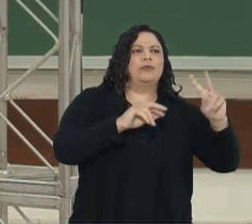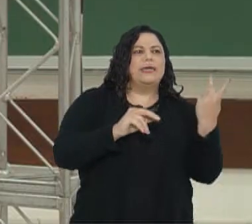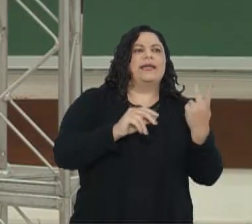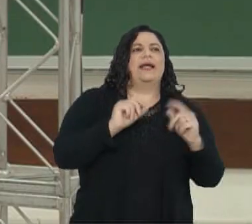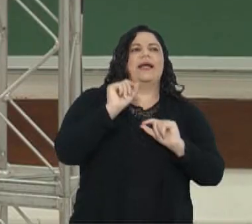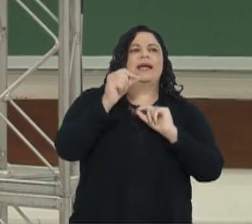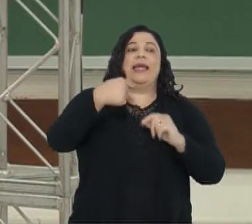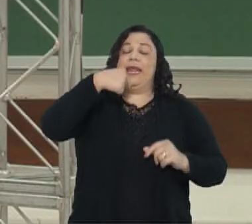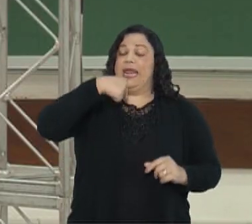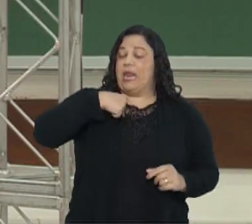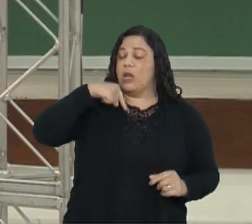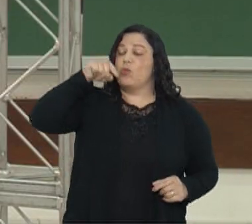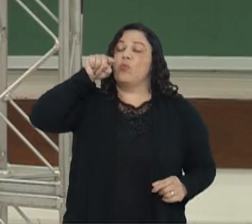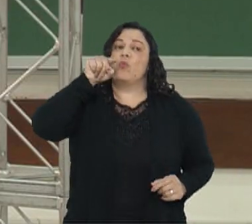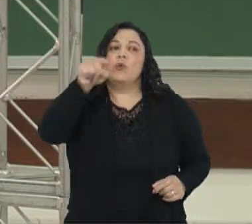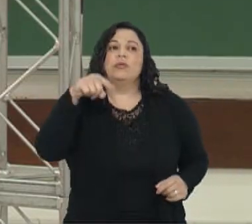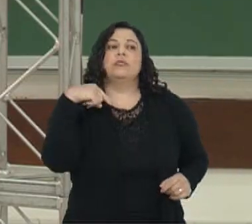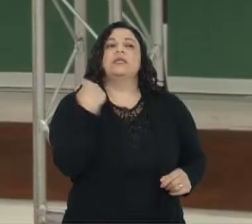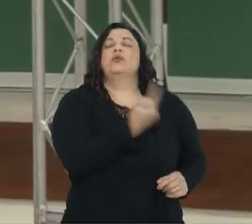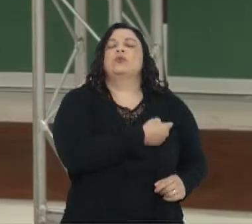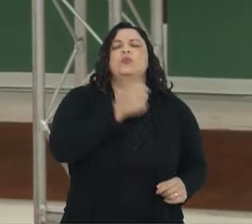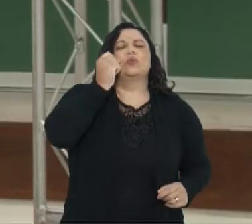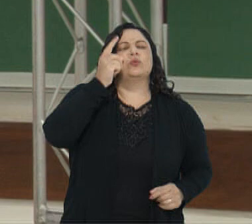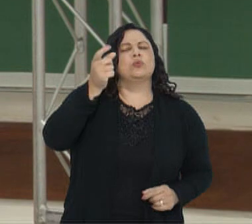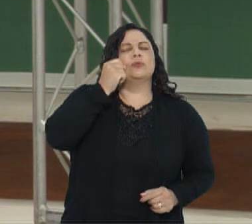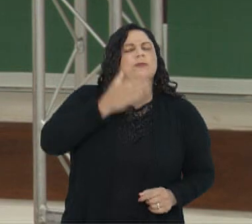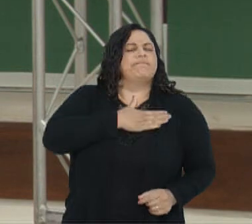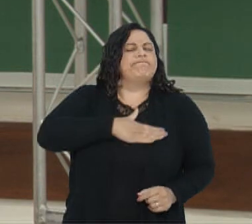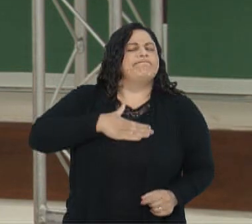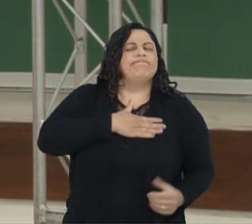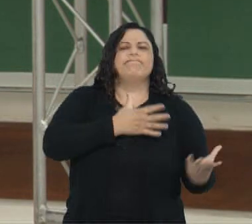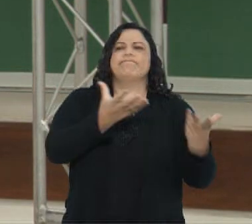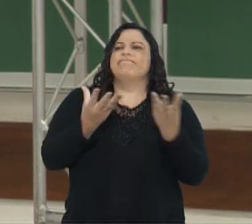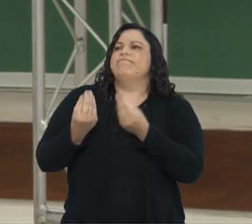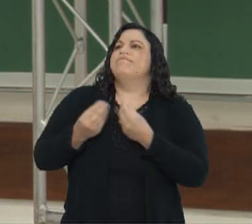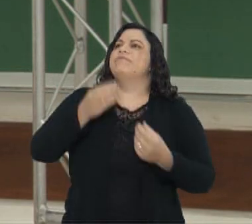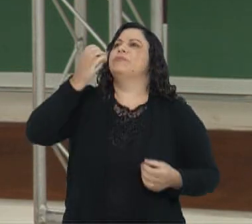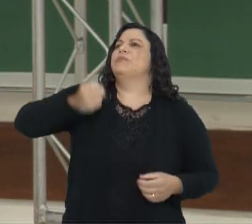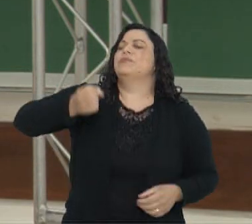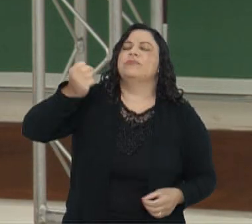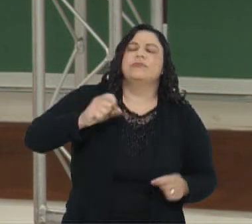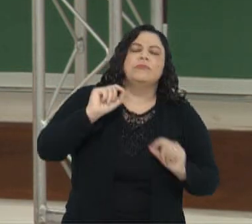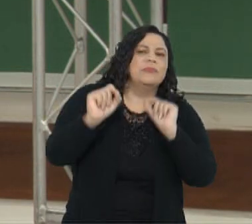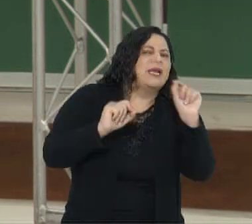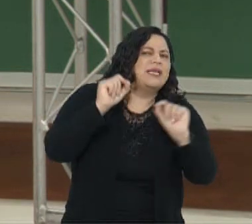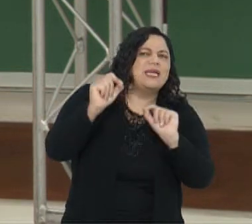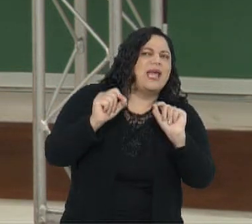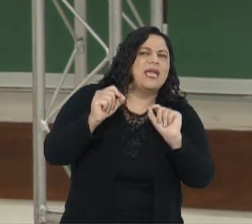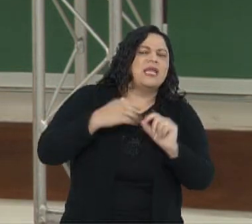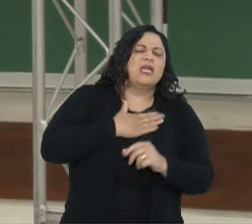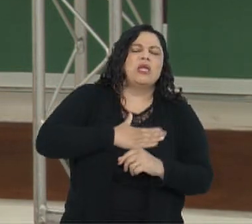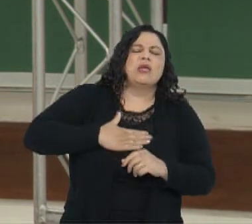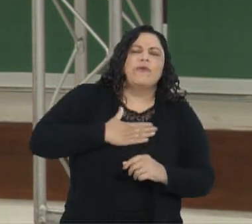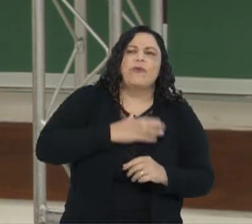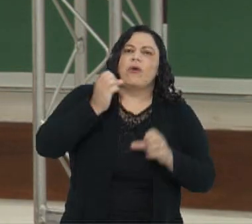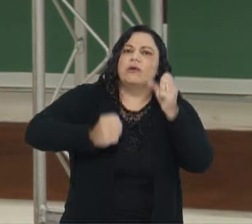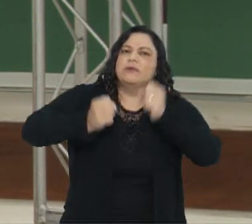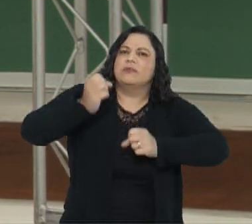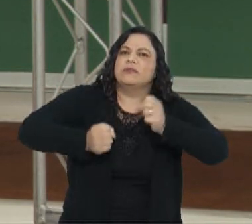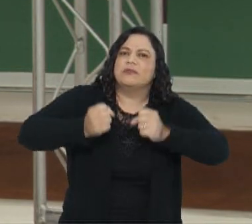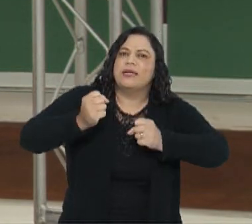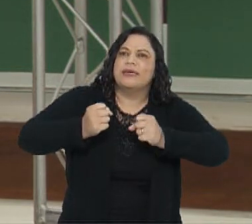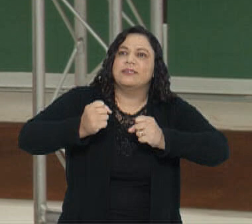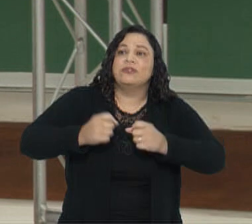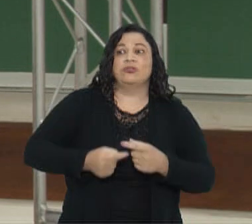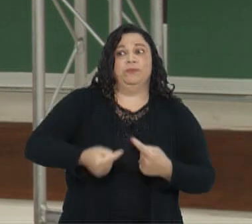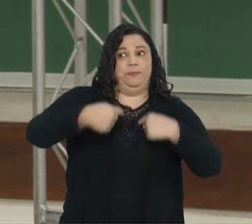eu, você e nosso gato. Claro que eu vou concordar o meu verbo com a pessoa que eu estou falando ali. No caso ali, gostamos.